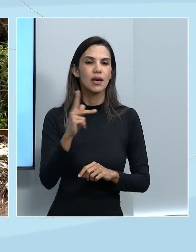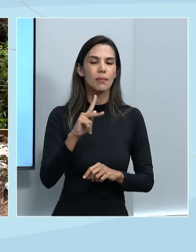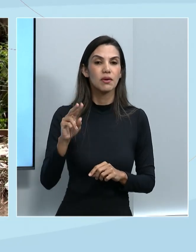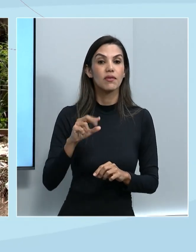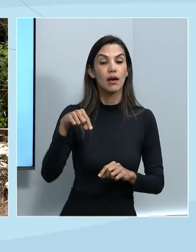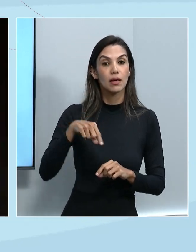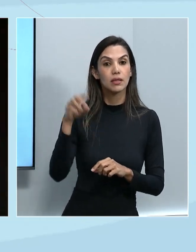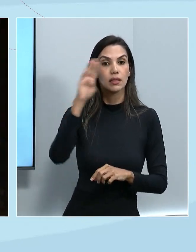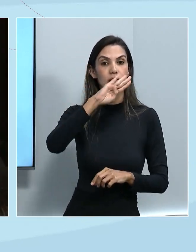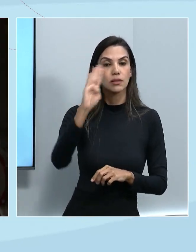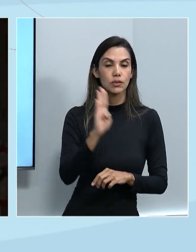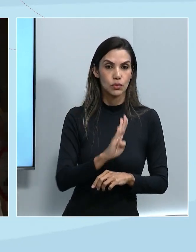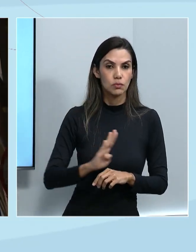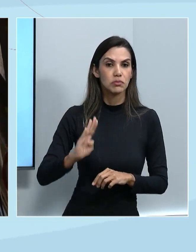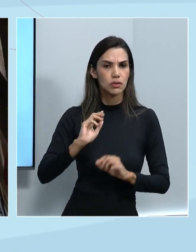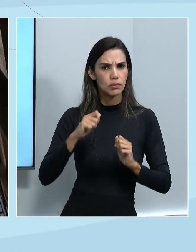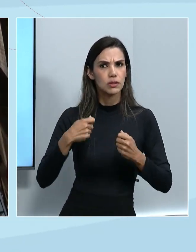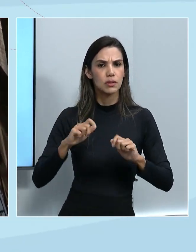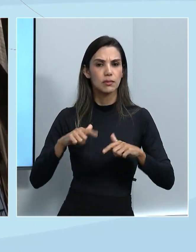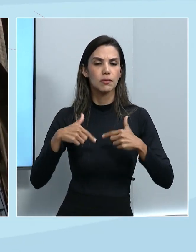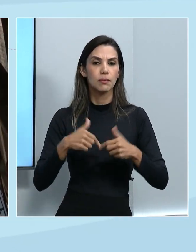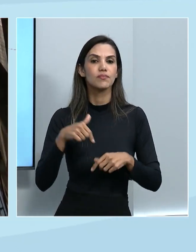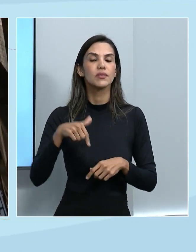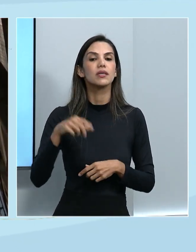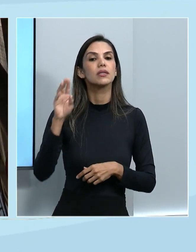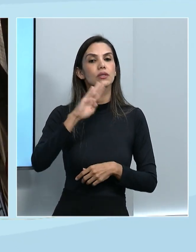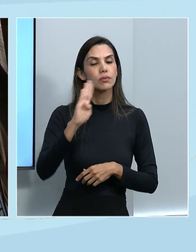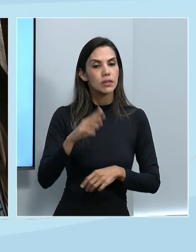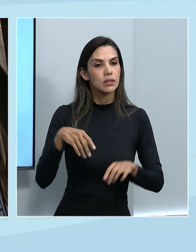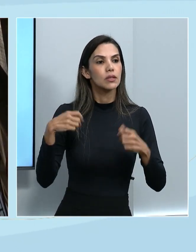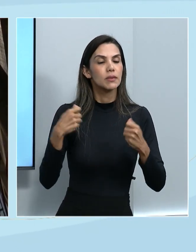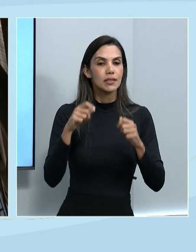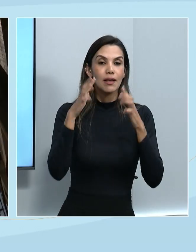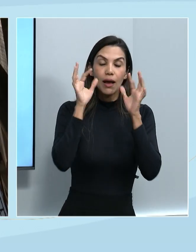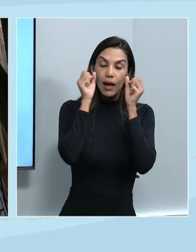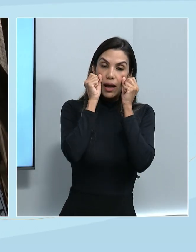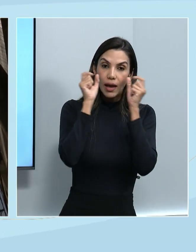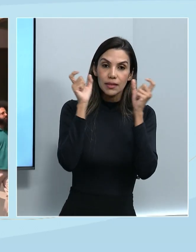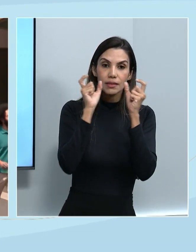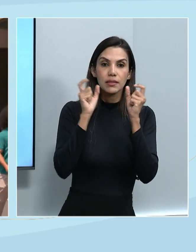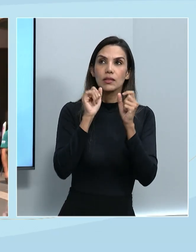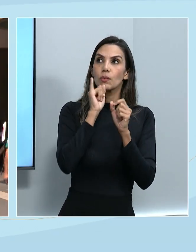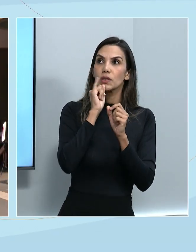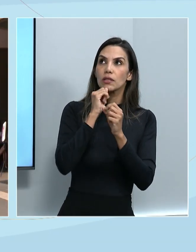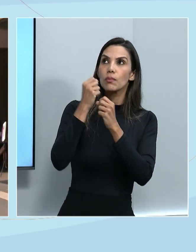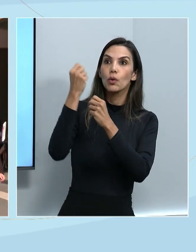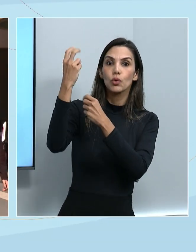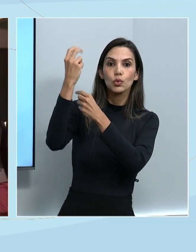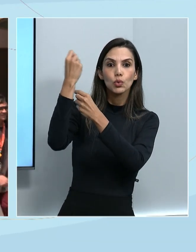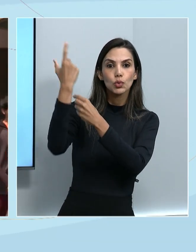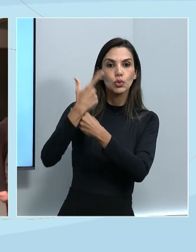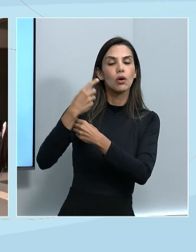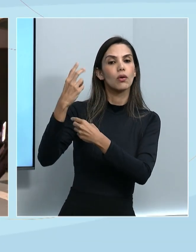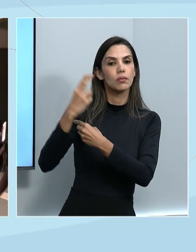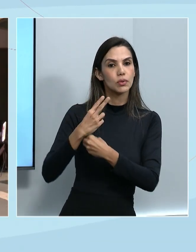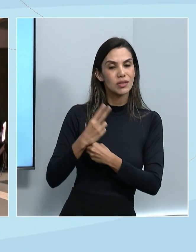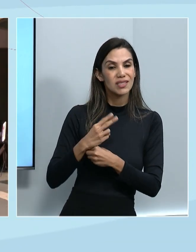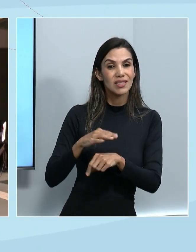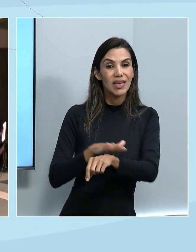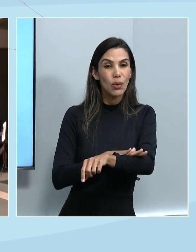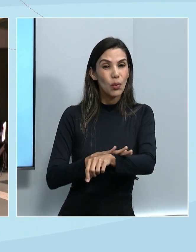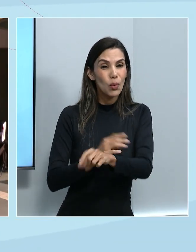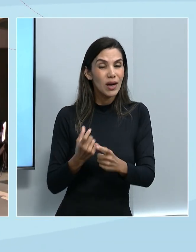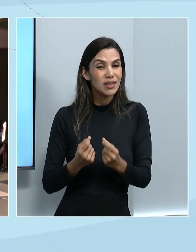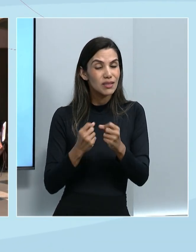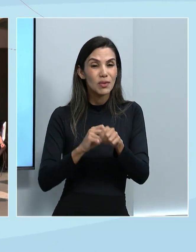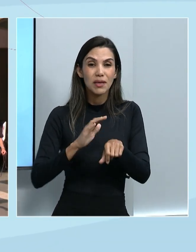brasileiro atuando. No Brasil, é importante ainda se atentar à proteção ao sol. O câncer de pele é o tipo de tumor